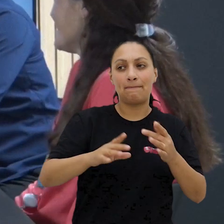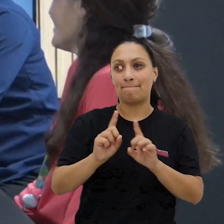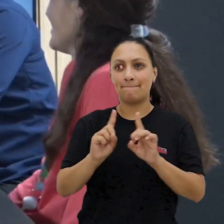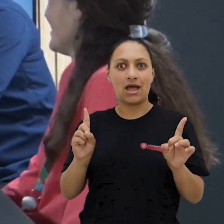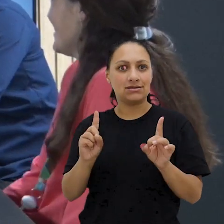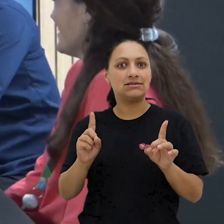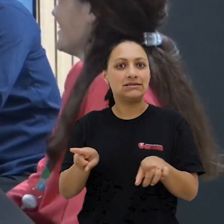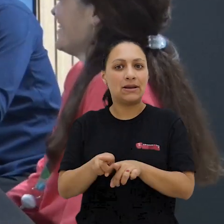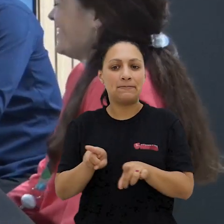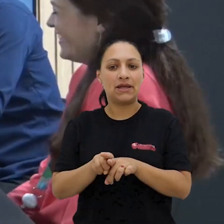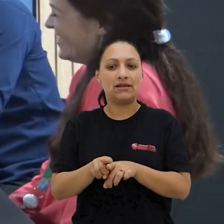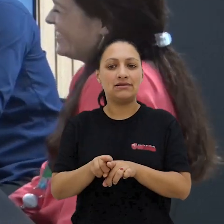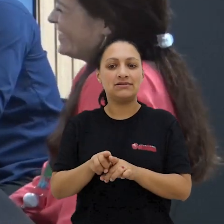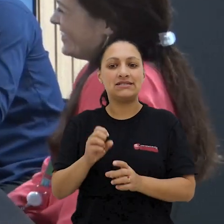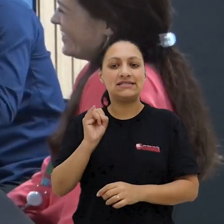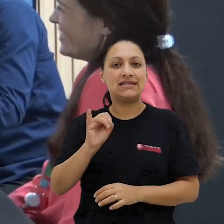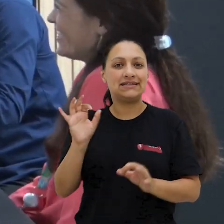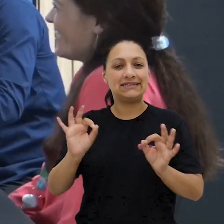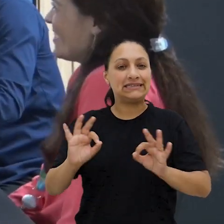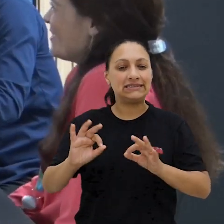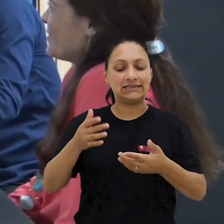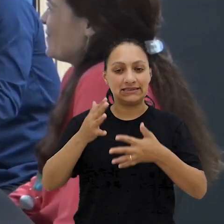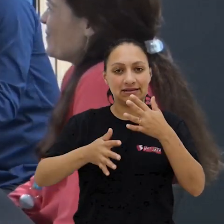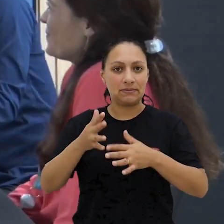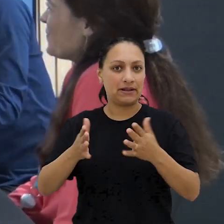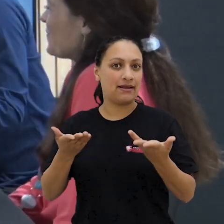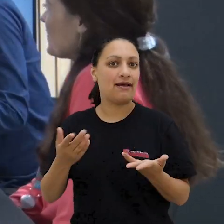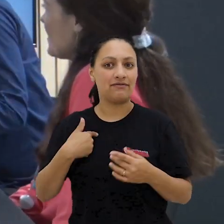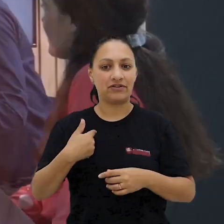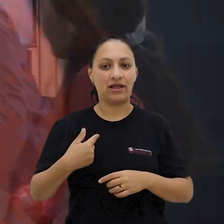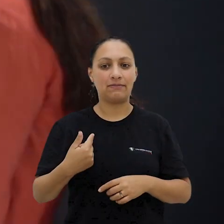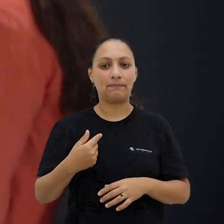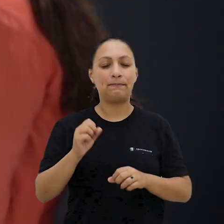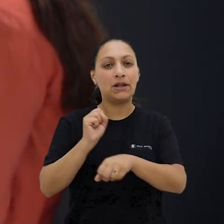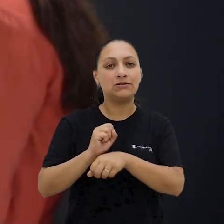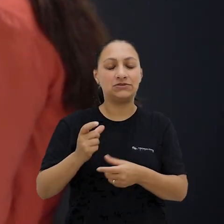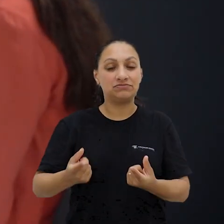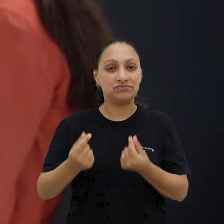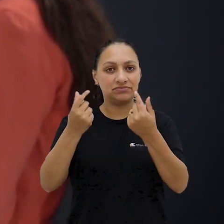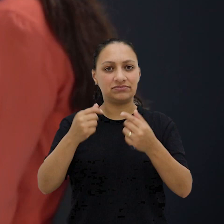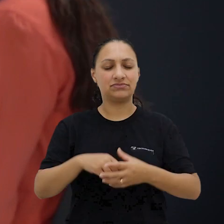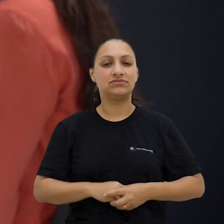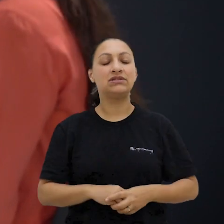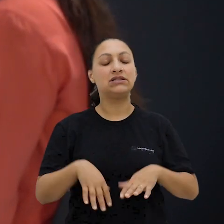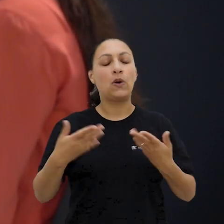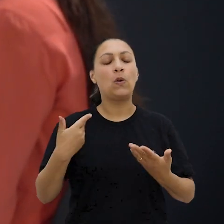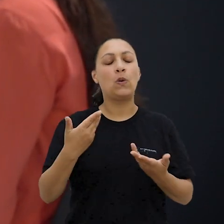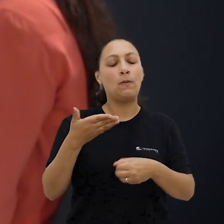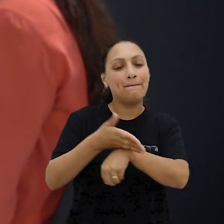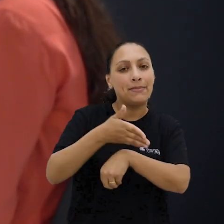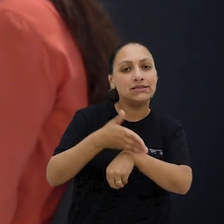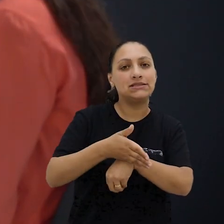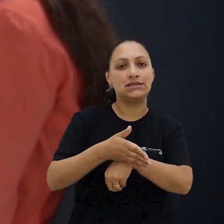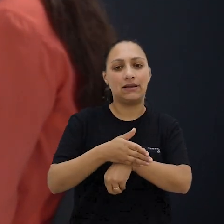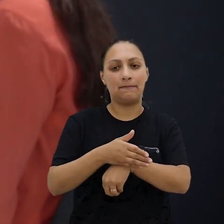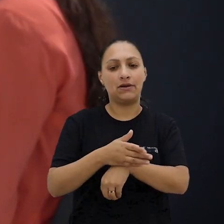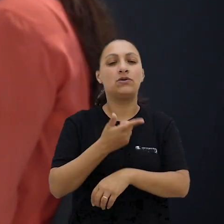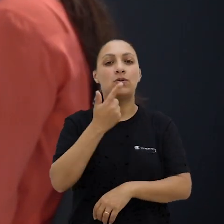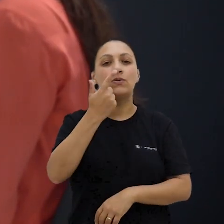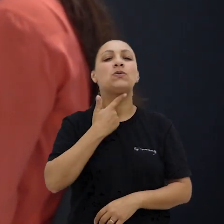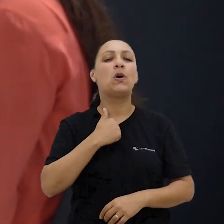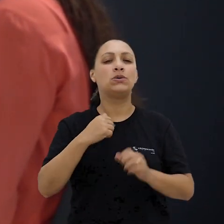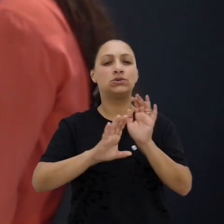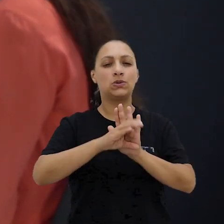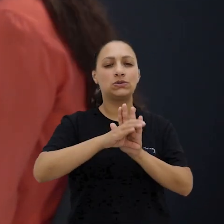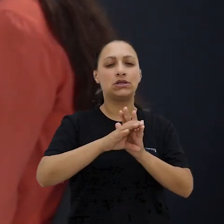ninguém vai te atrapalhar mesmo. Tá? Nem teus clientes vão te atrapalhar. E vão te abandonar. Então, quando tu participa, assim, eu gosto desse